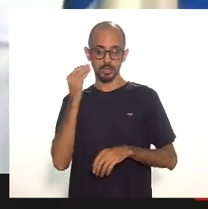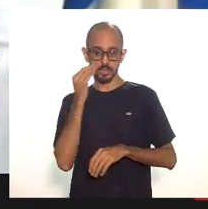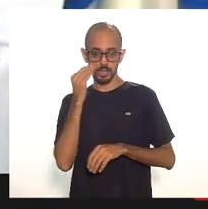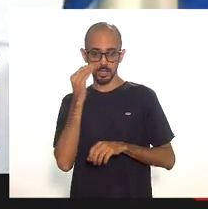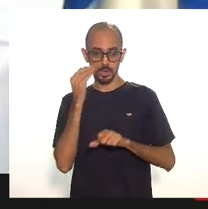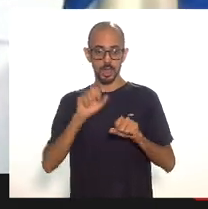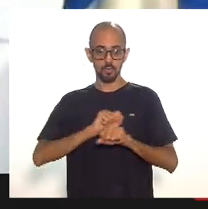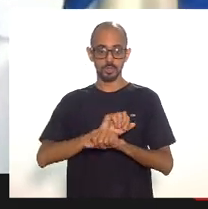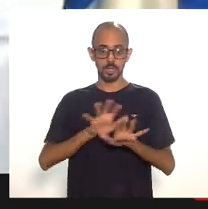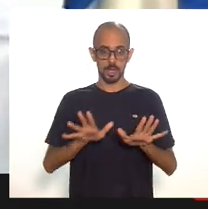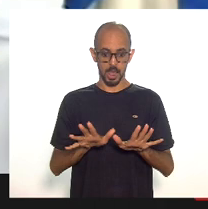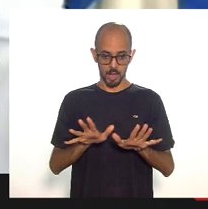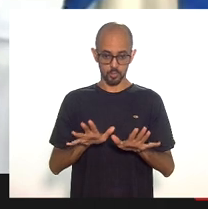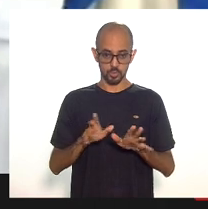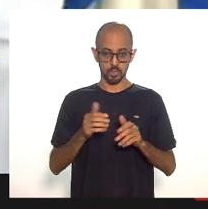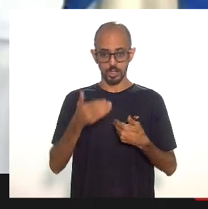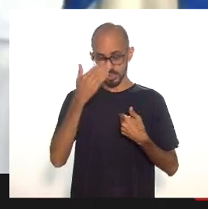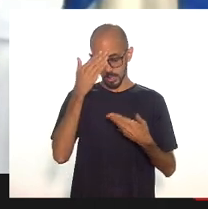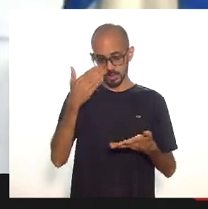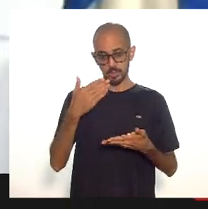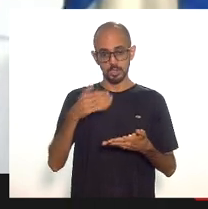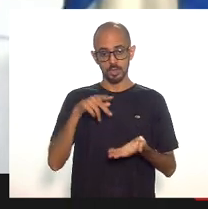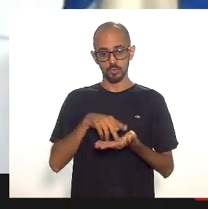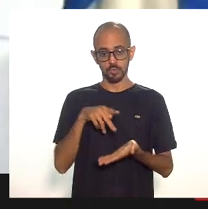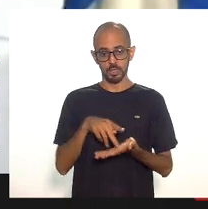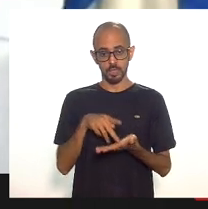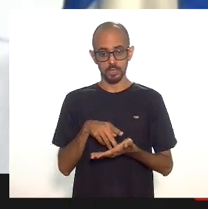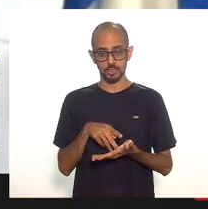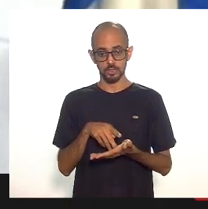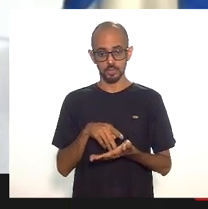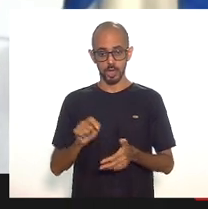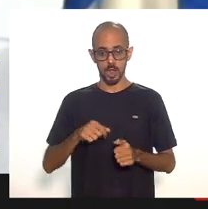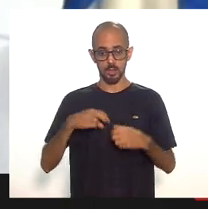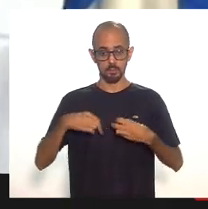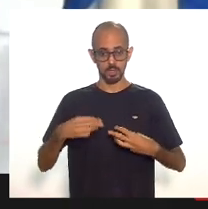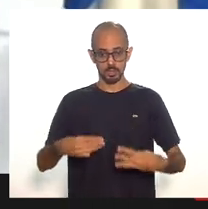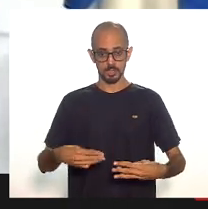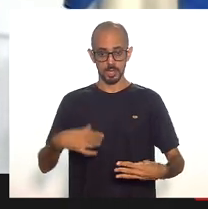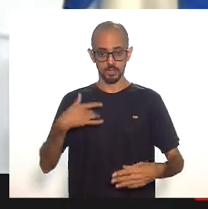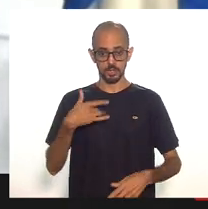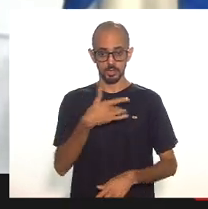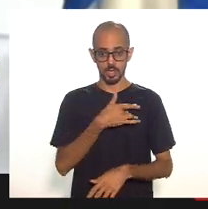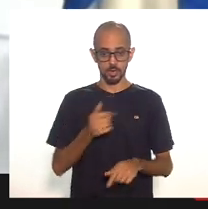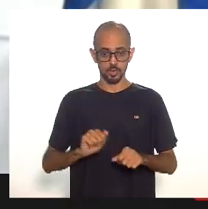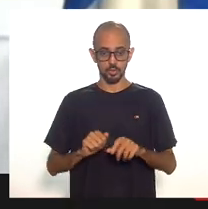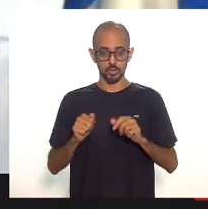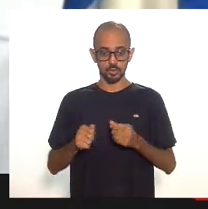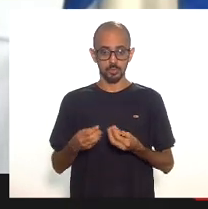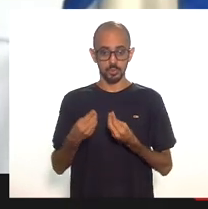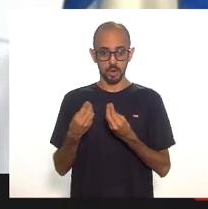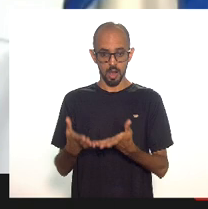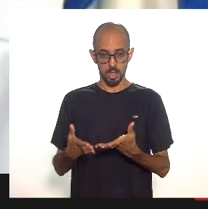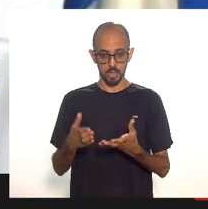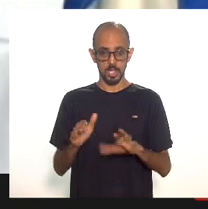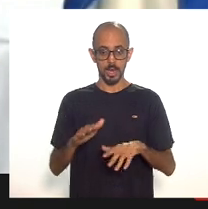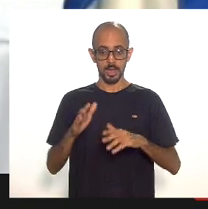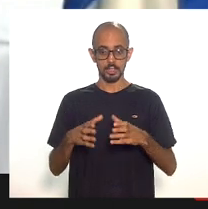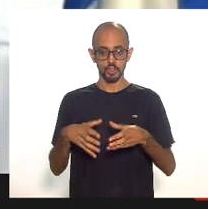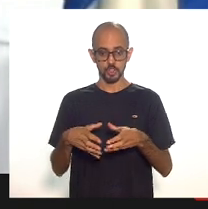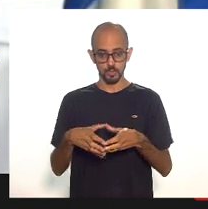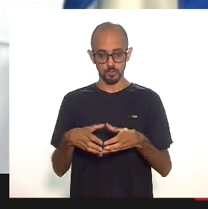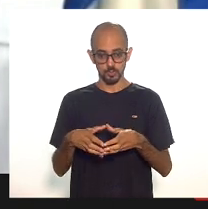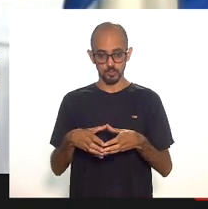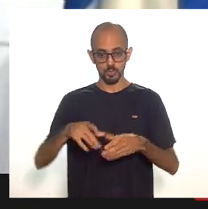transparente possível. Agradecer muito ao Ministério da Saúde pela entrega dos kits de intubação que